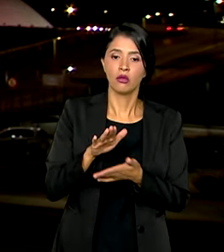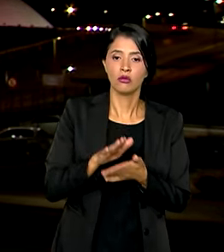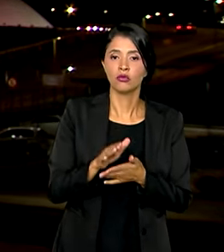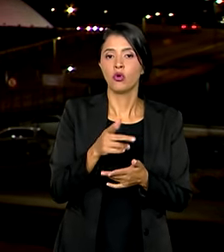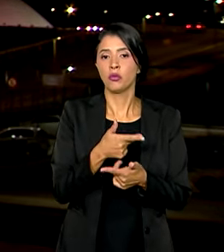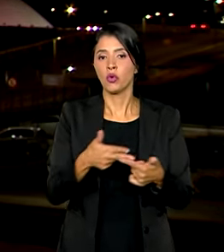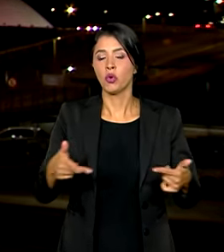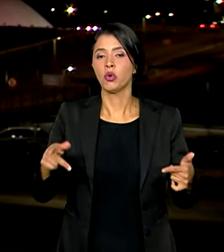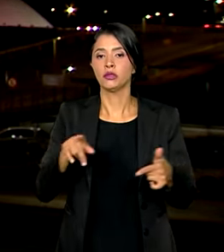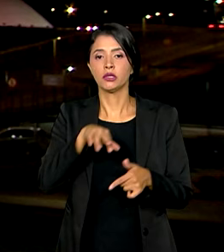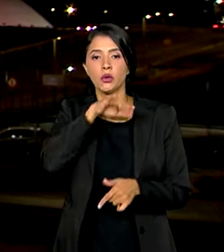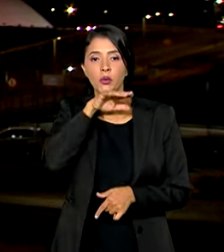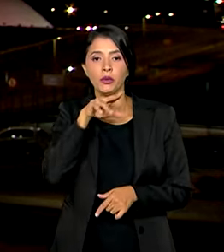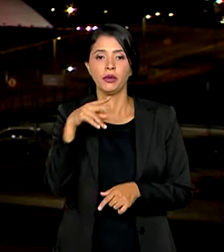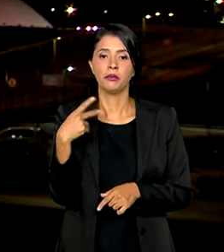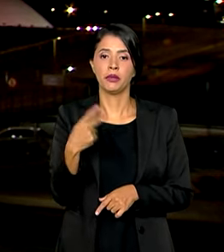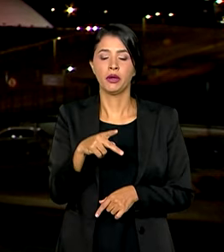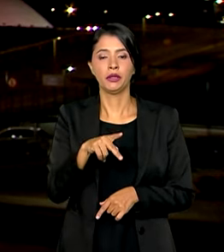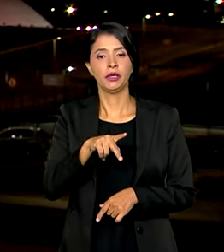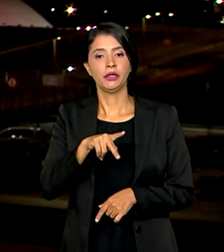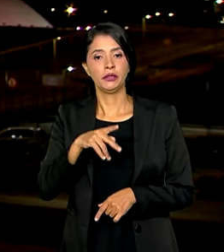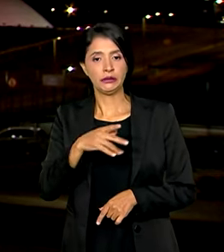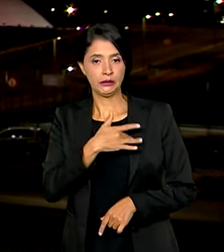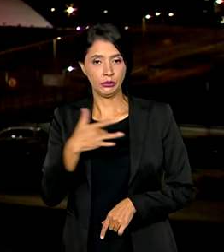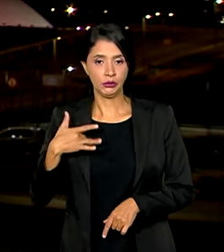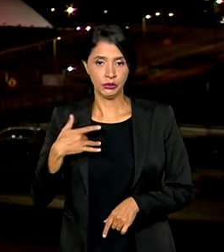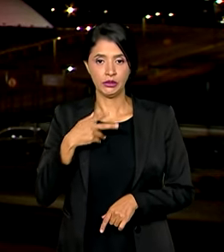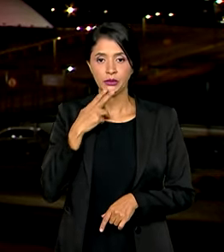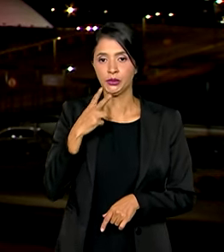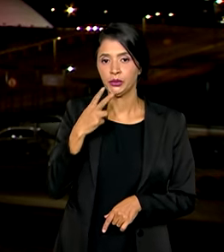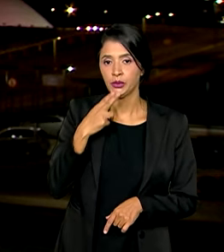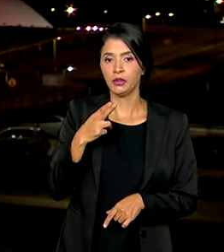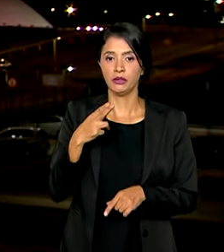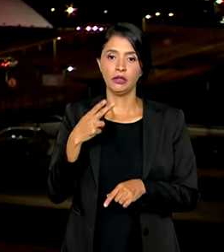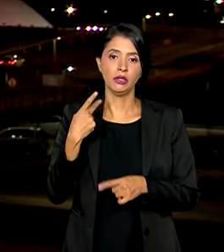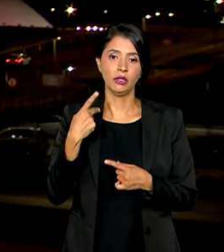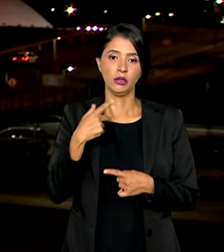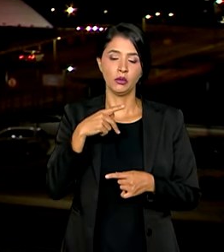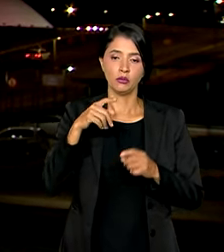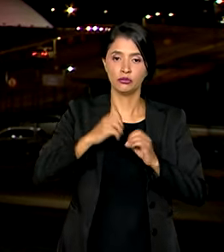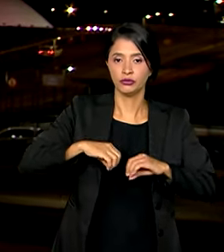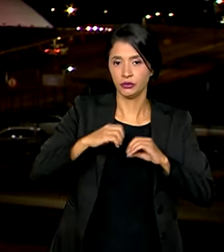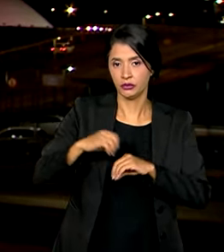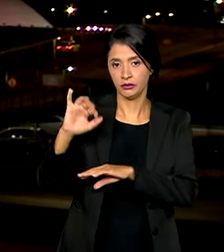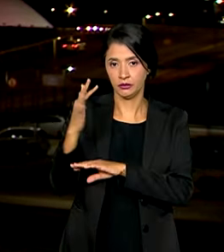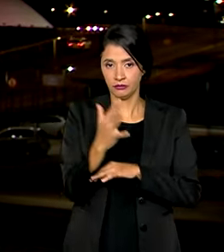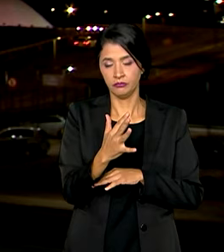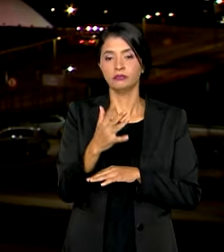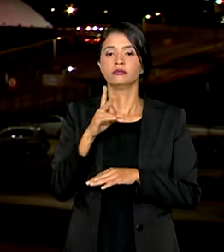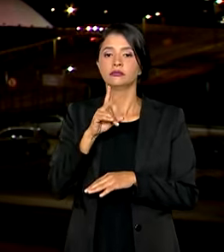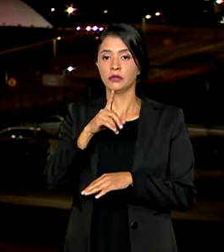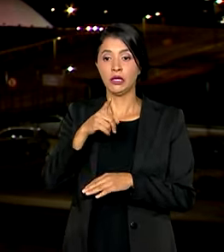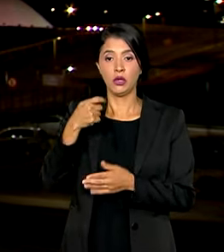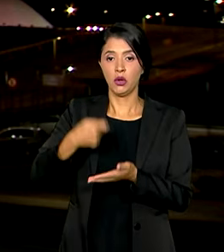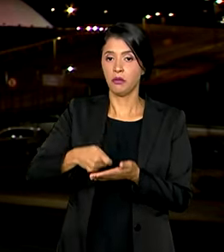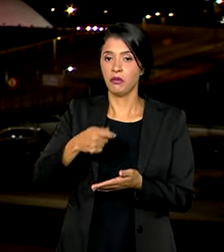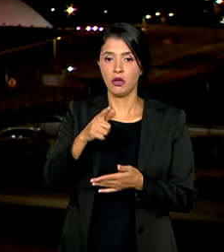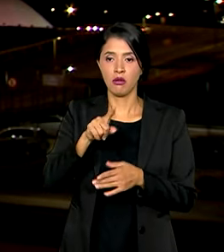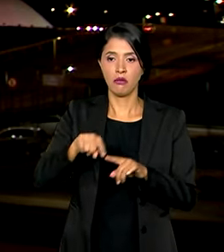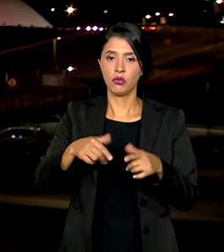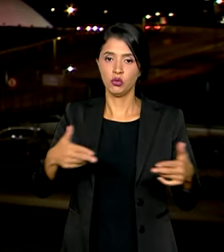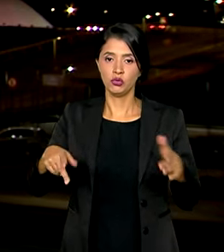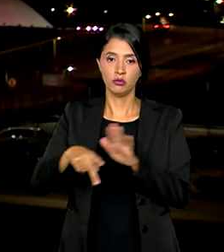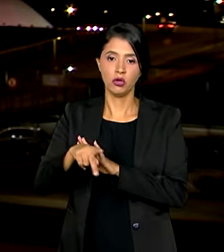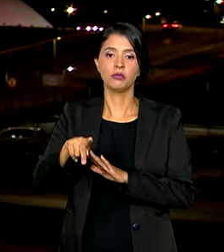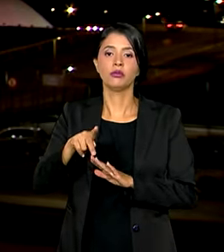produtos nocivos à saúde, como cigarros e ao meio ambiente, além de assegurar isenção tributária a produtos da